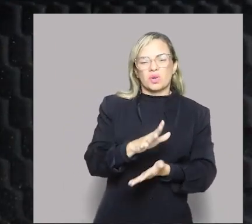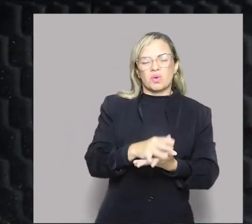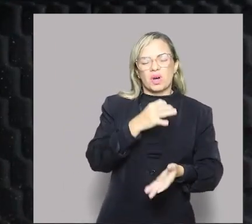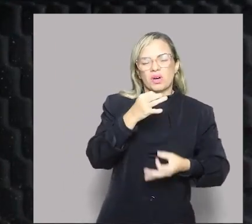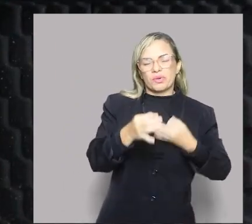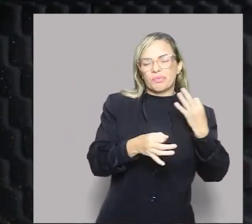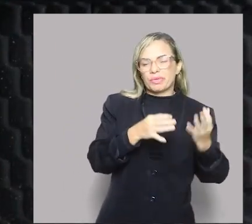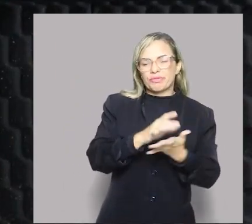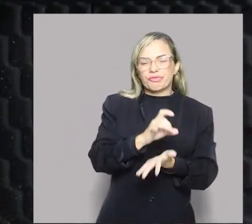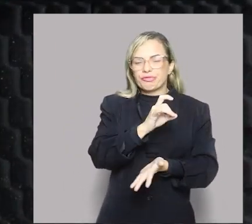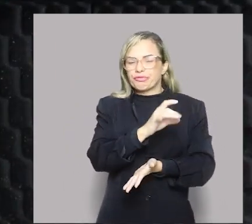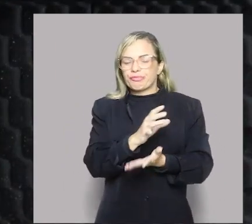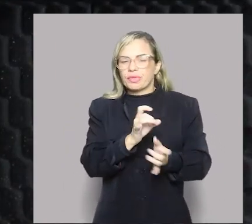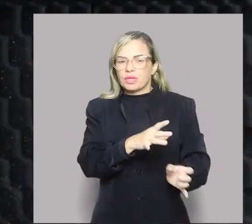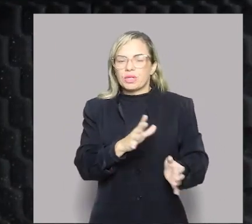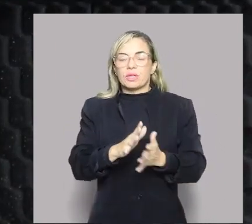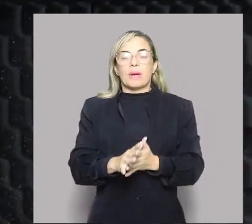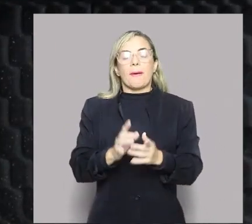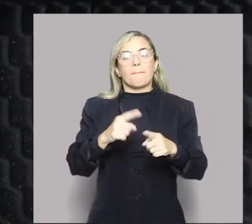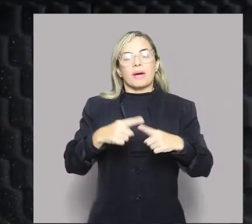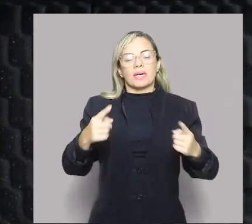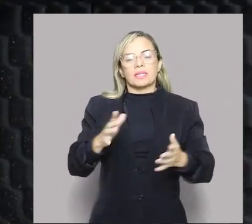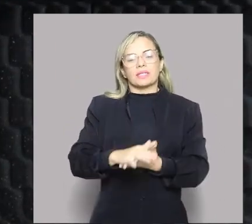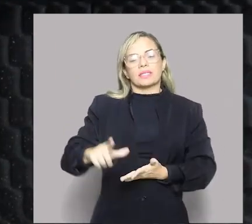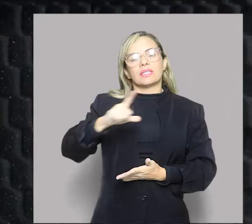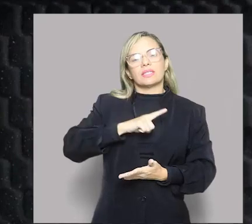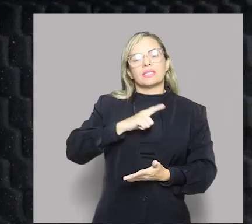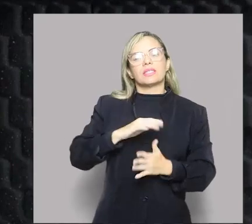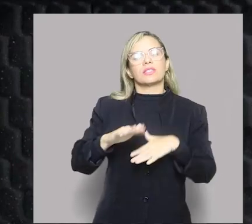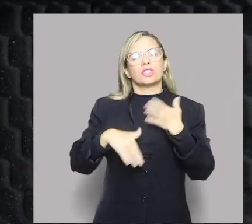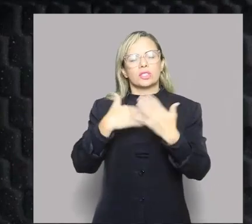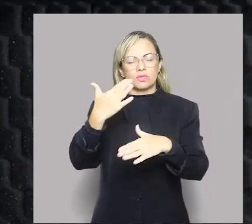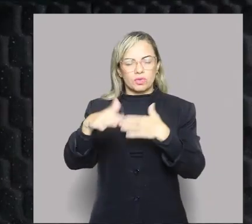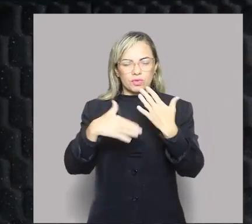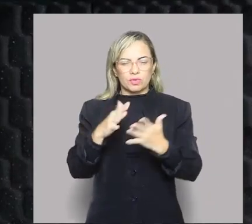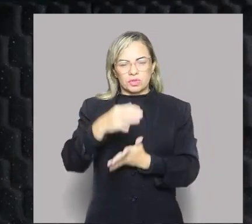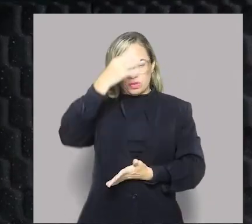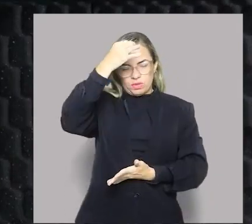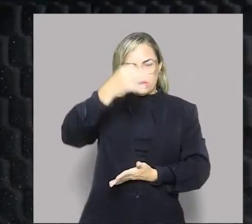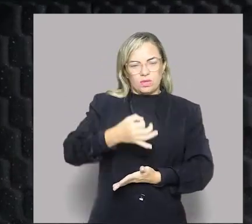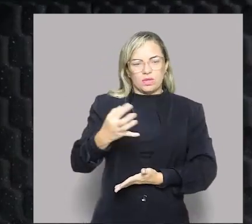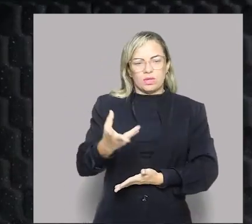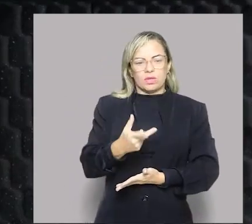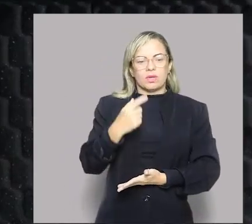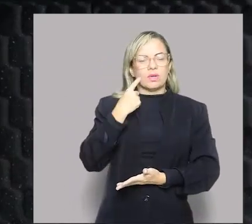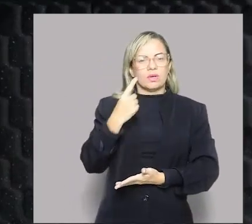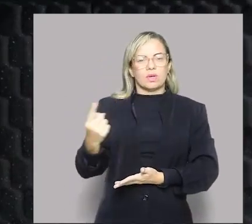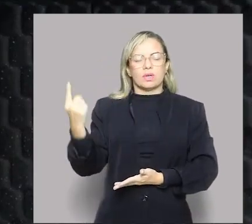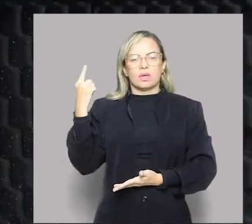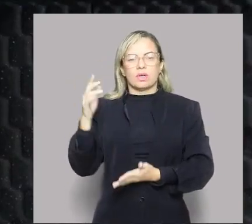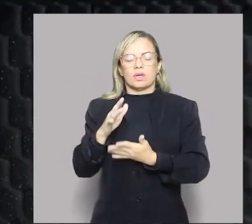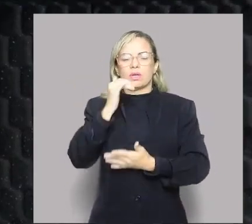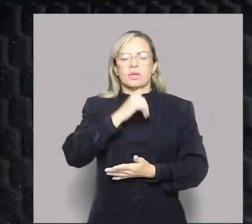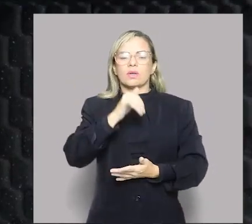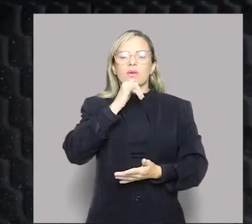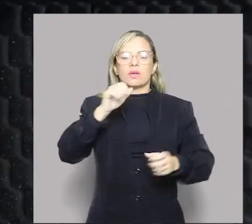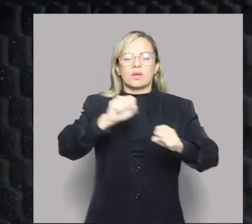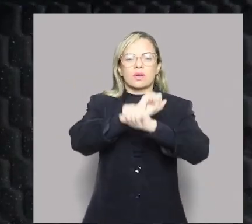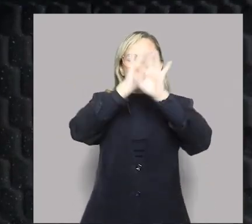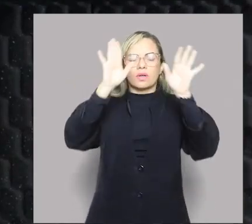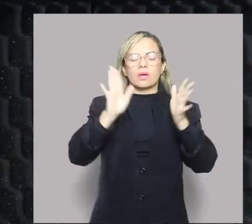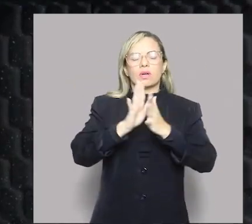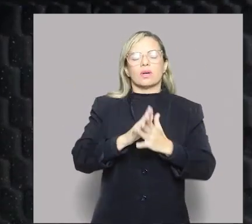mas que você tenha ali outros realces para isso. Olha aqui um exemplo muito claro de como a gente vai poder utilizar